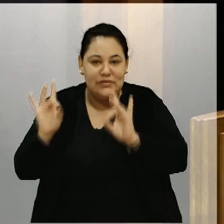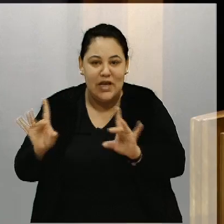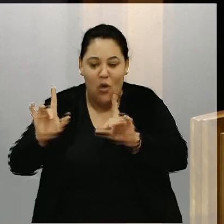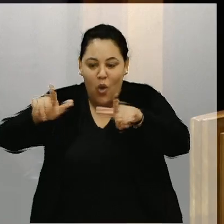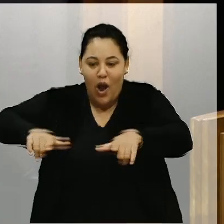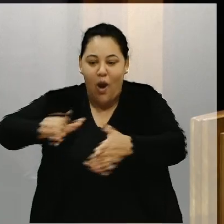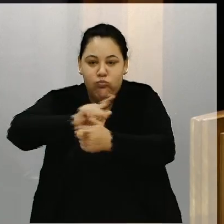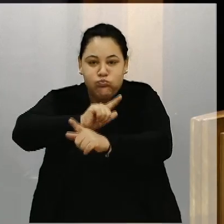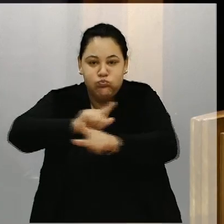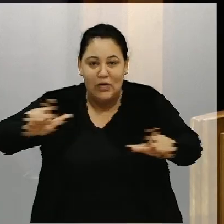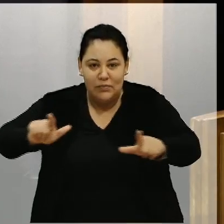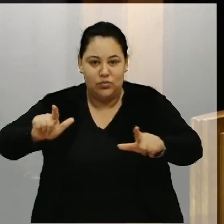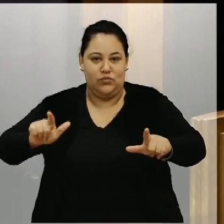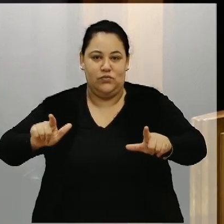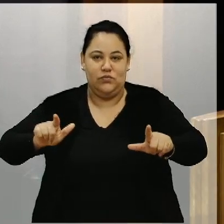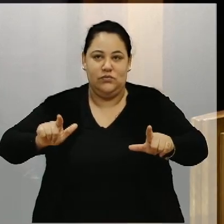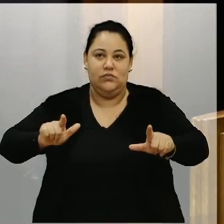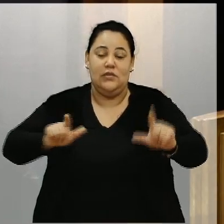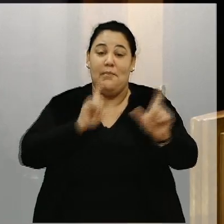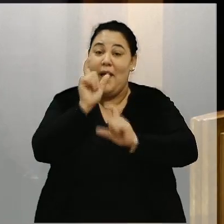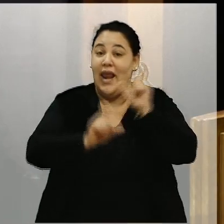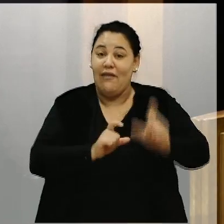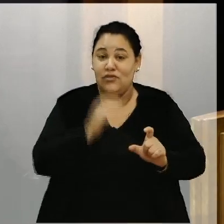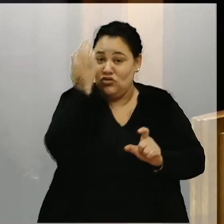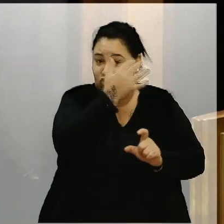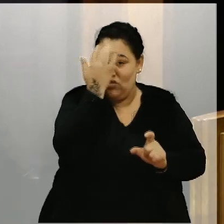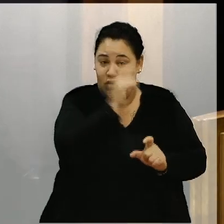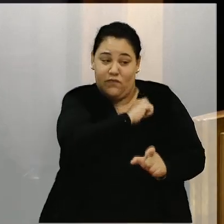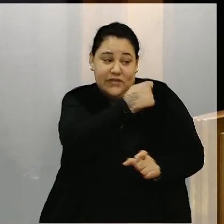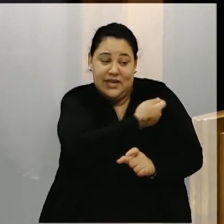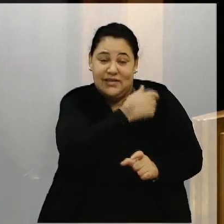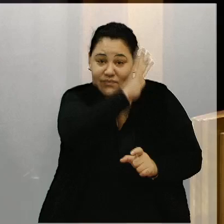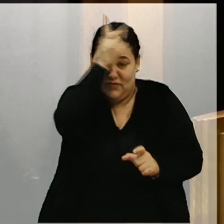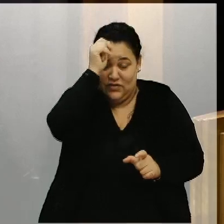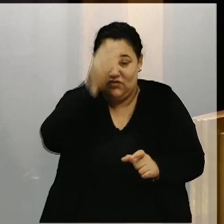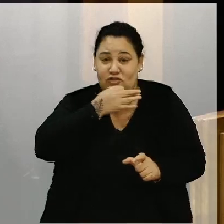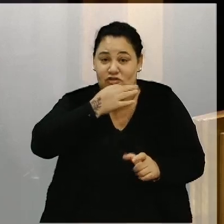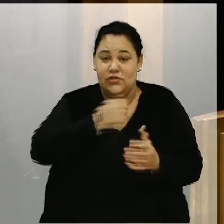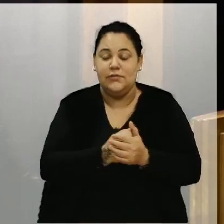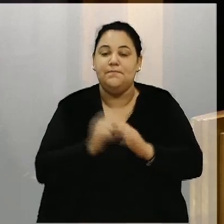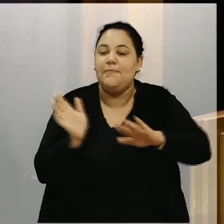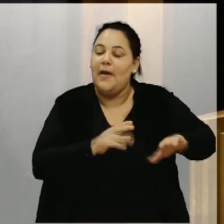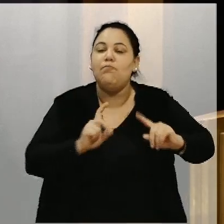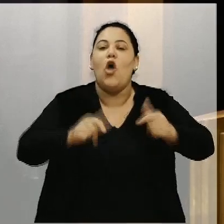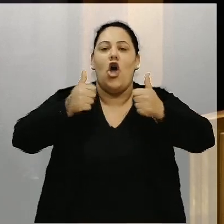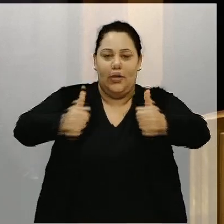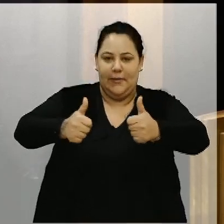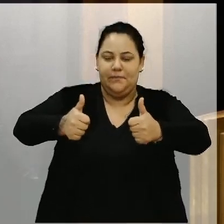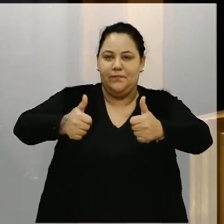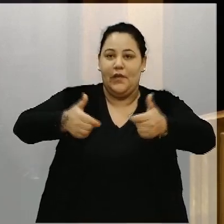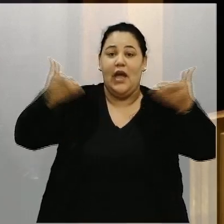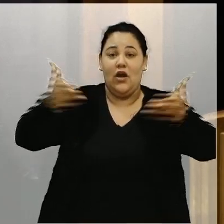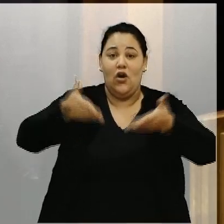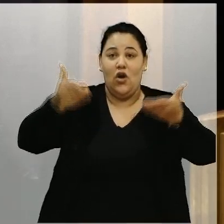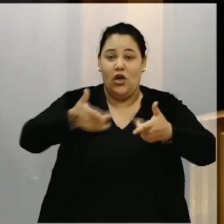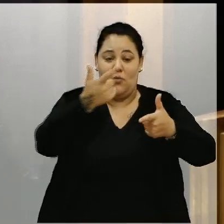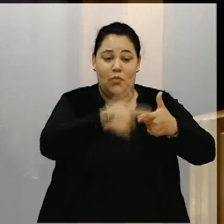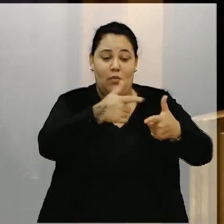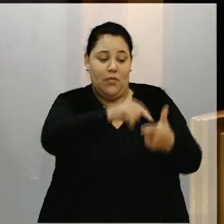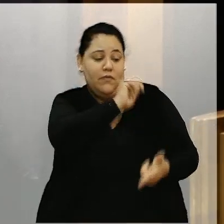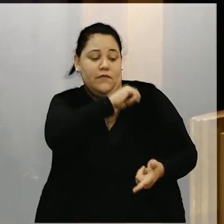vereador e fiscalizava a prefeitura de Caxias. Bom, vamos lá então. Agora o problema é o escalco